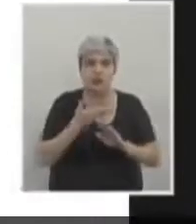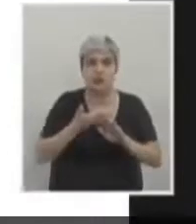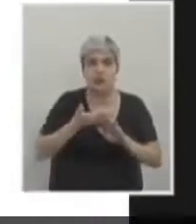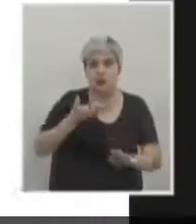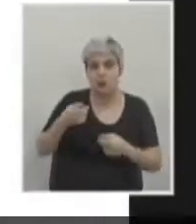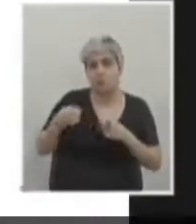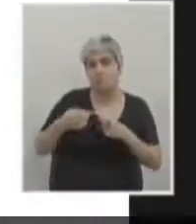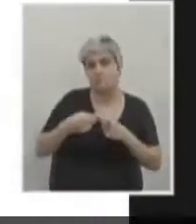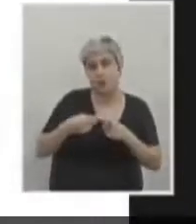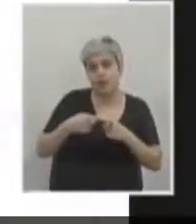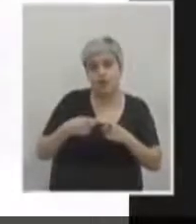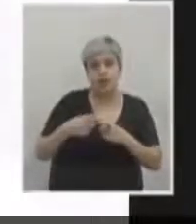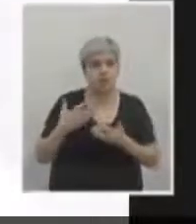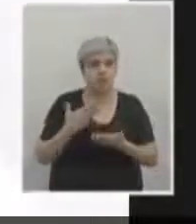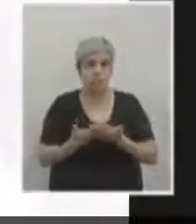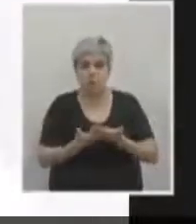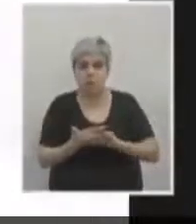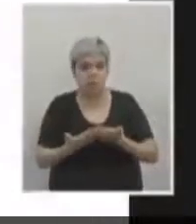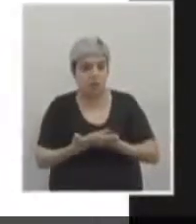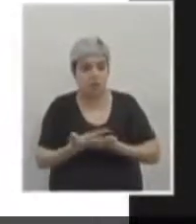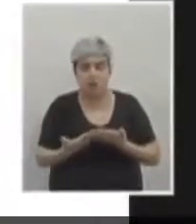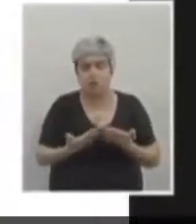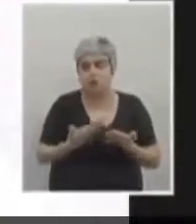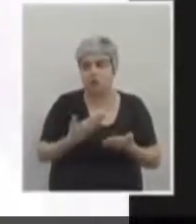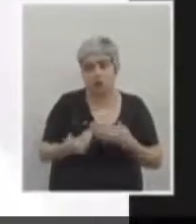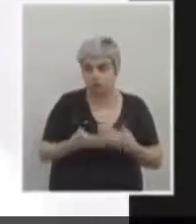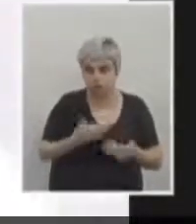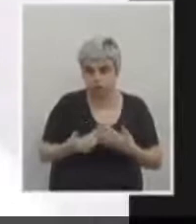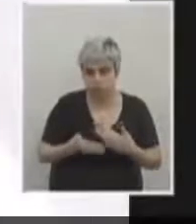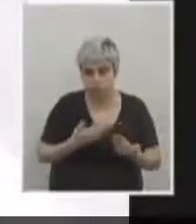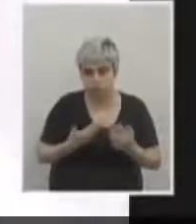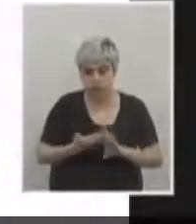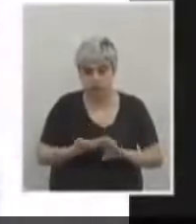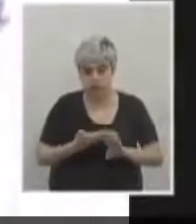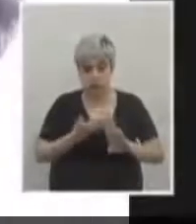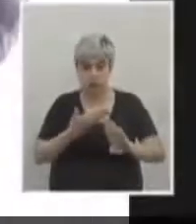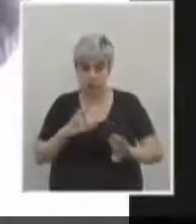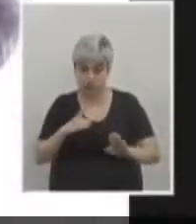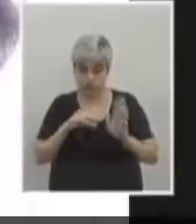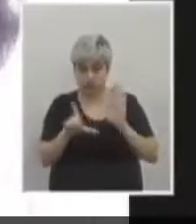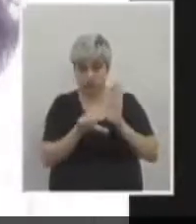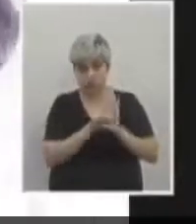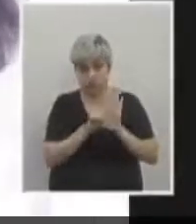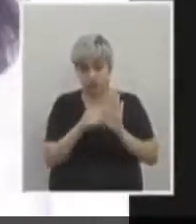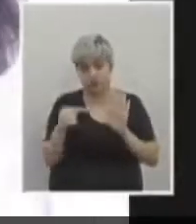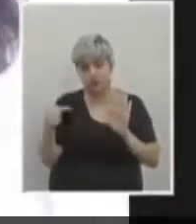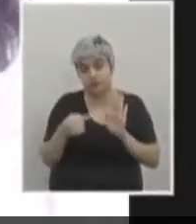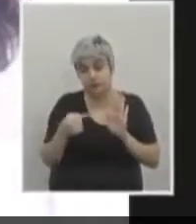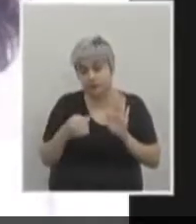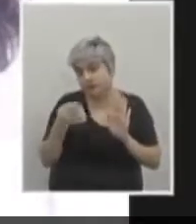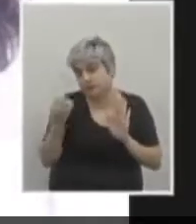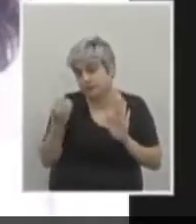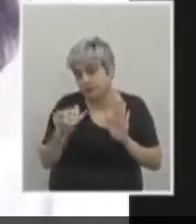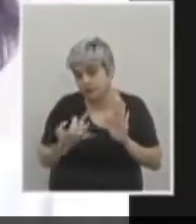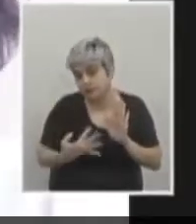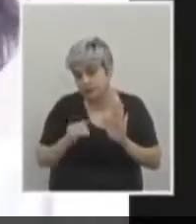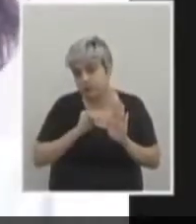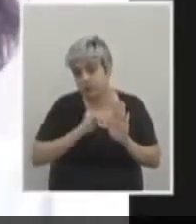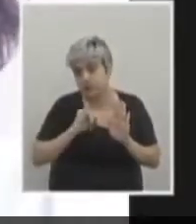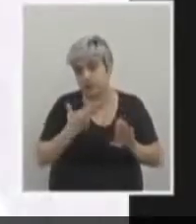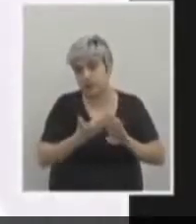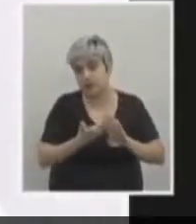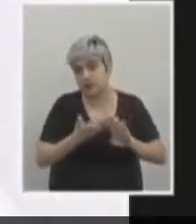licença casamento, se eu estou de férias prêmio, eu tenho uma base legal onde estou afastado da regência